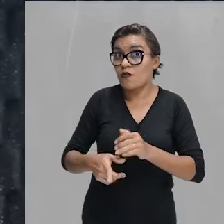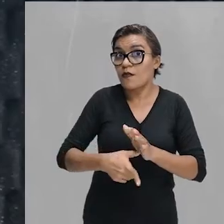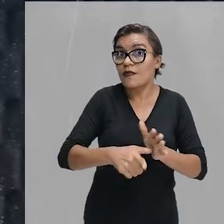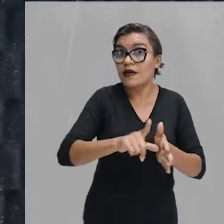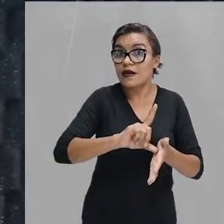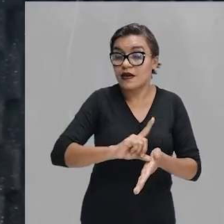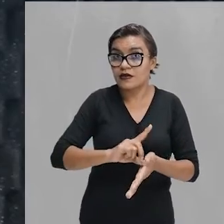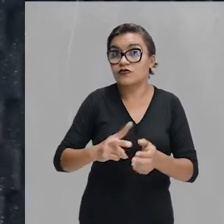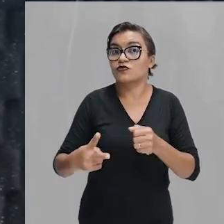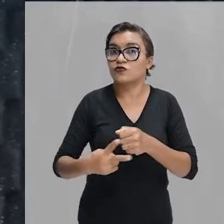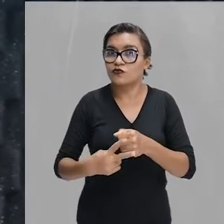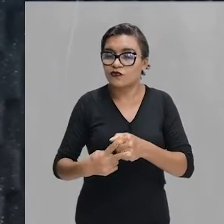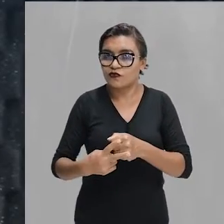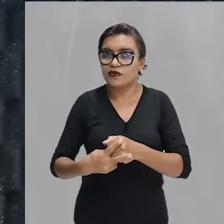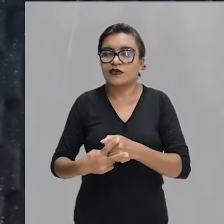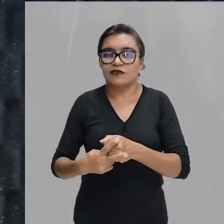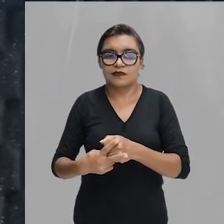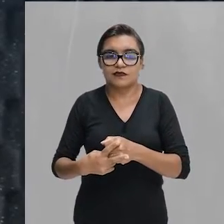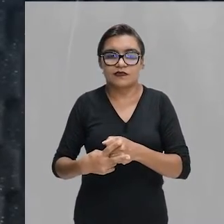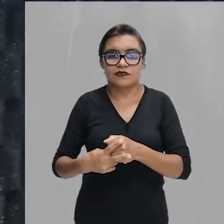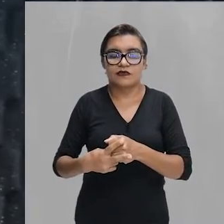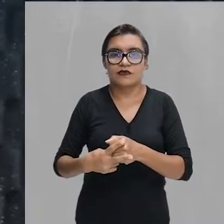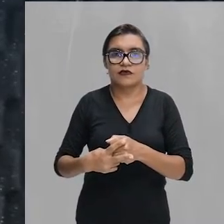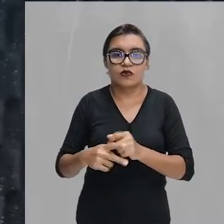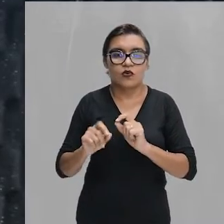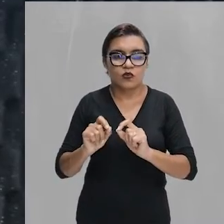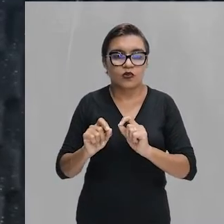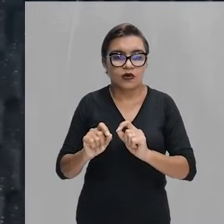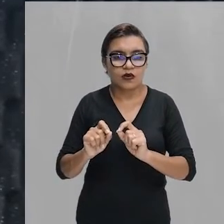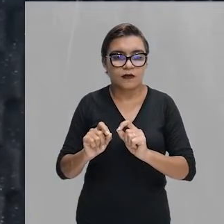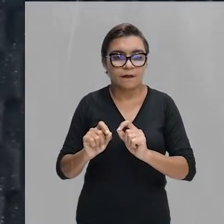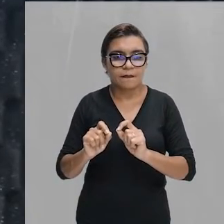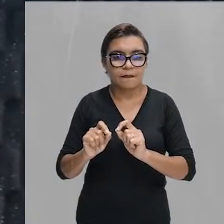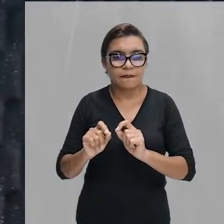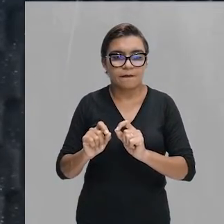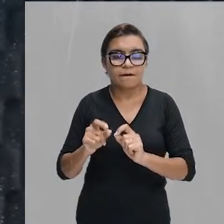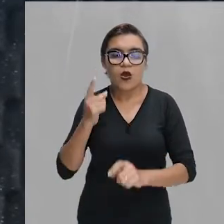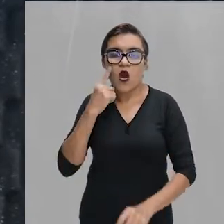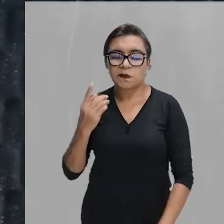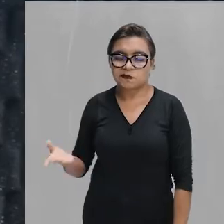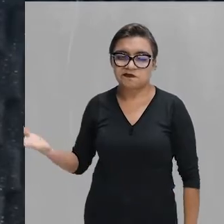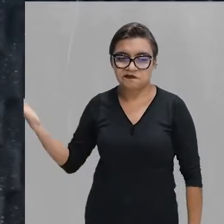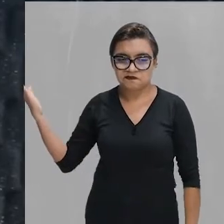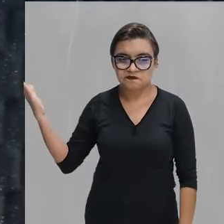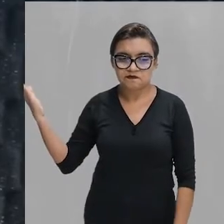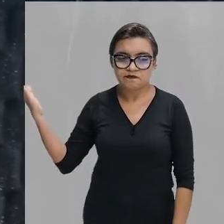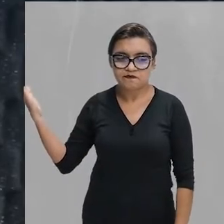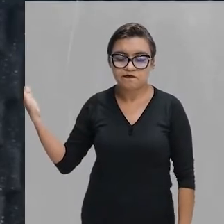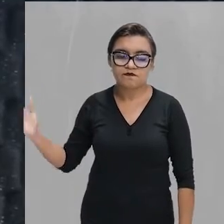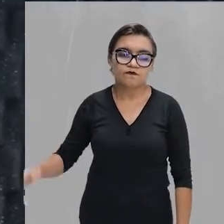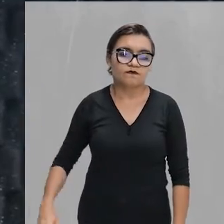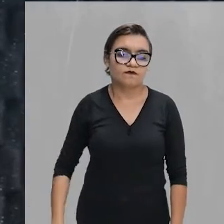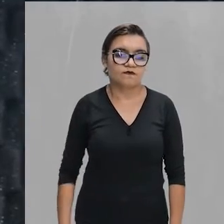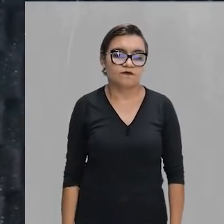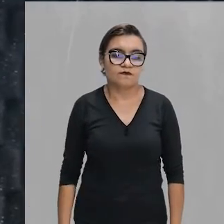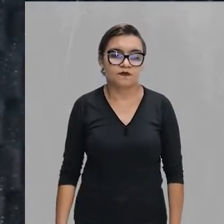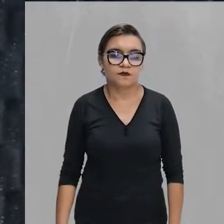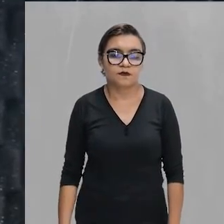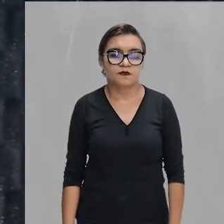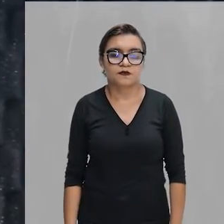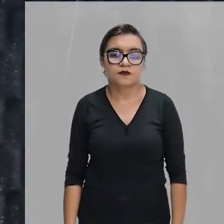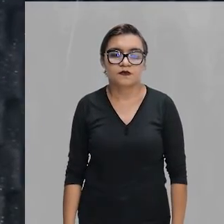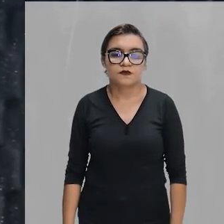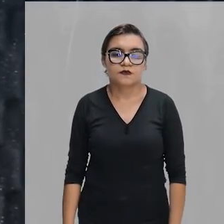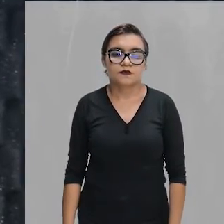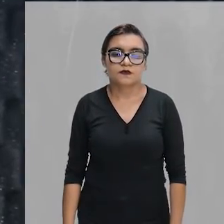tá, do verbo auxiliar haber, que está bem aqui, que é o verbo conjugado e. Se le hubieras